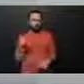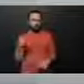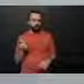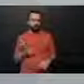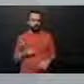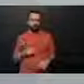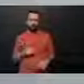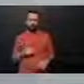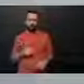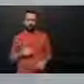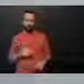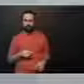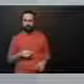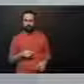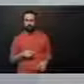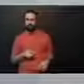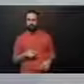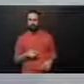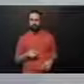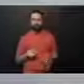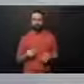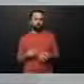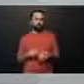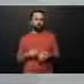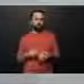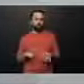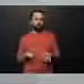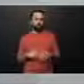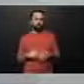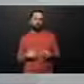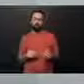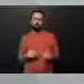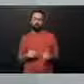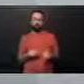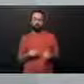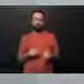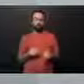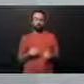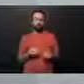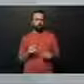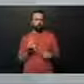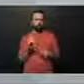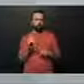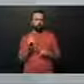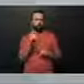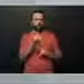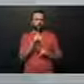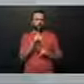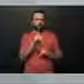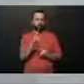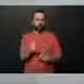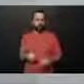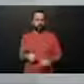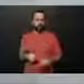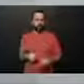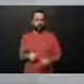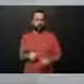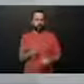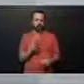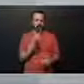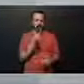para efetuar a decomposição das unidades, das dezenas. Então, vamos lá.